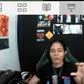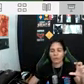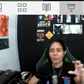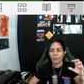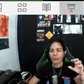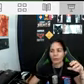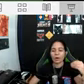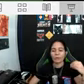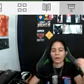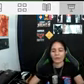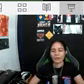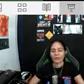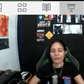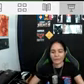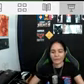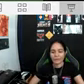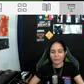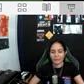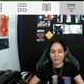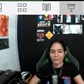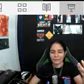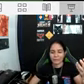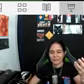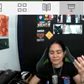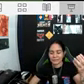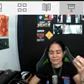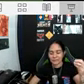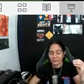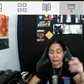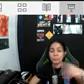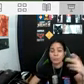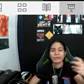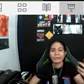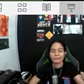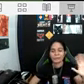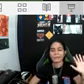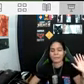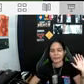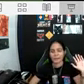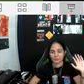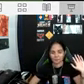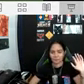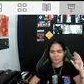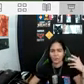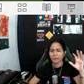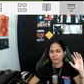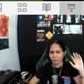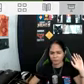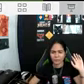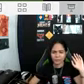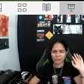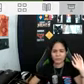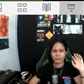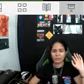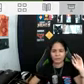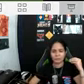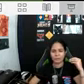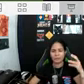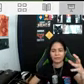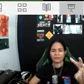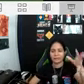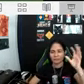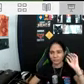o coletor, ele obrigatoriamente precisa ser, não pode ser transparente. Tô só chutando um exemplo,